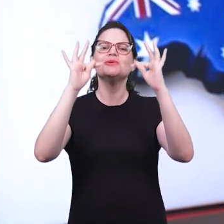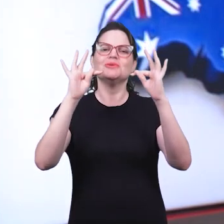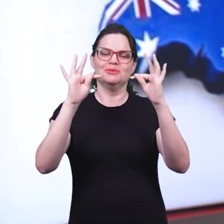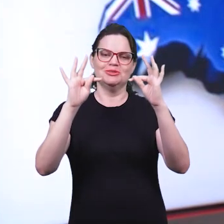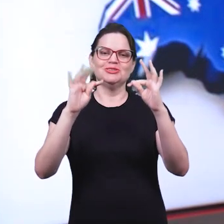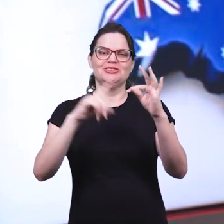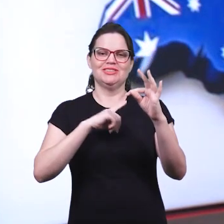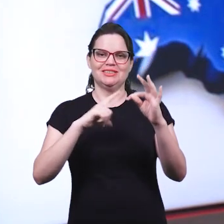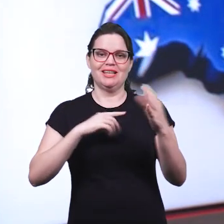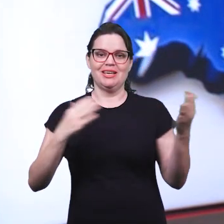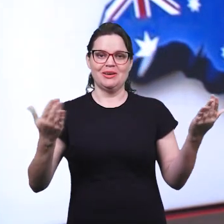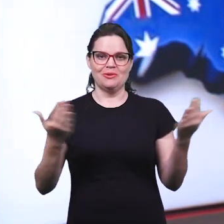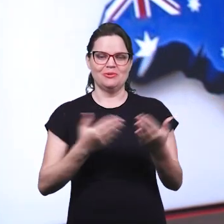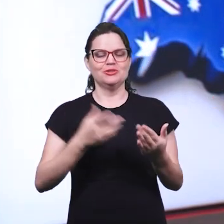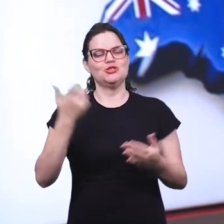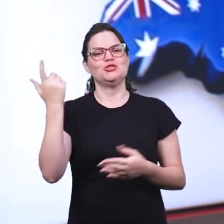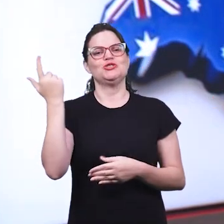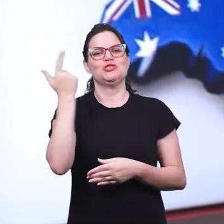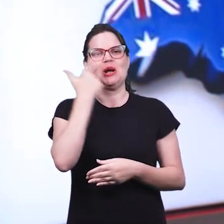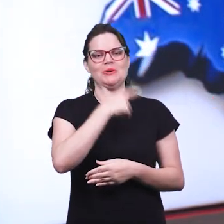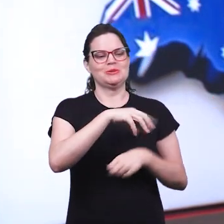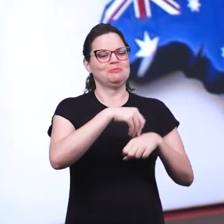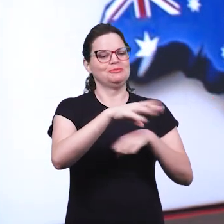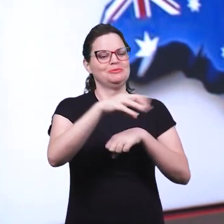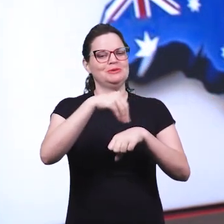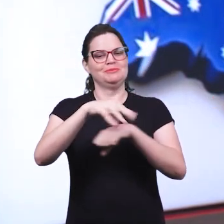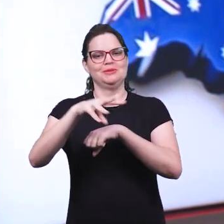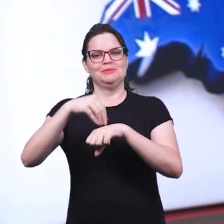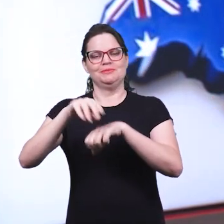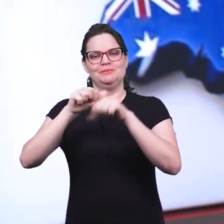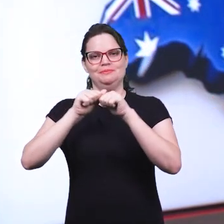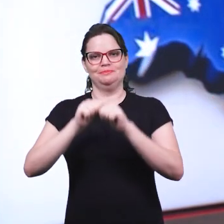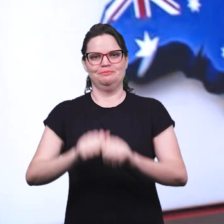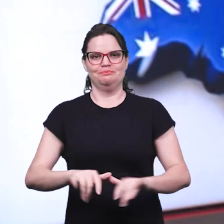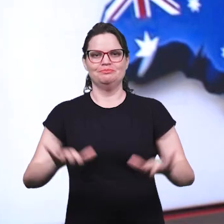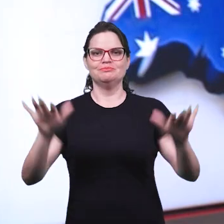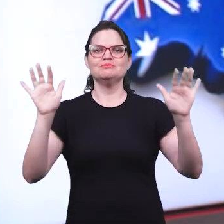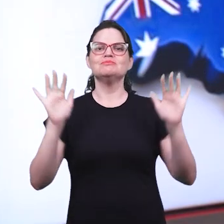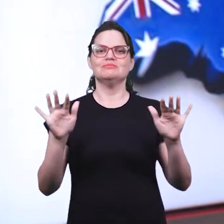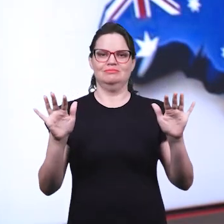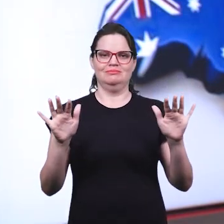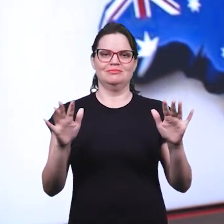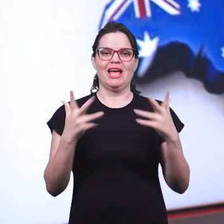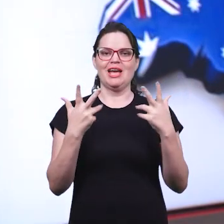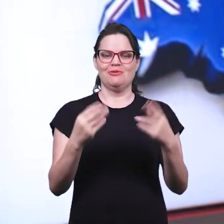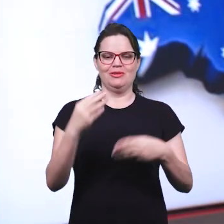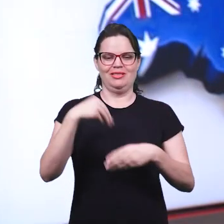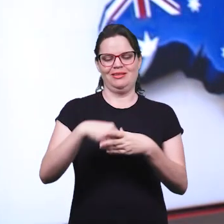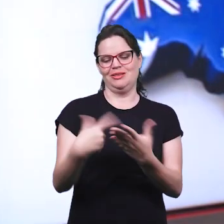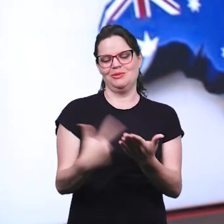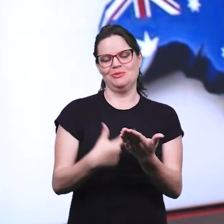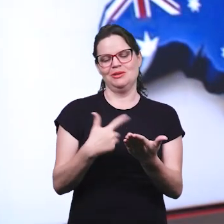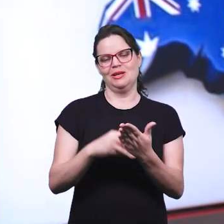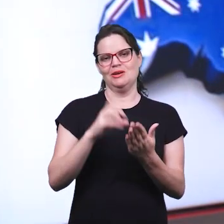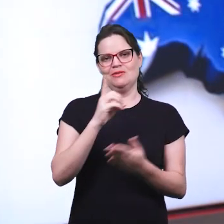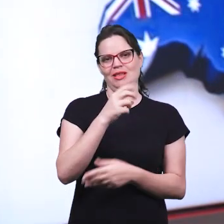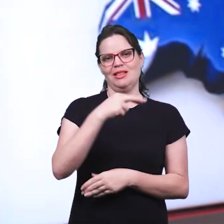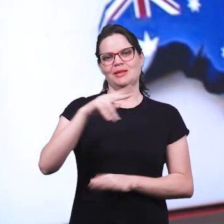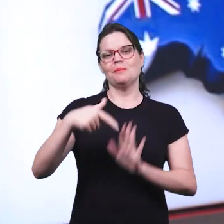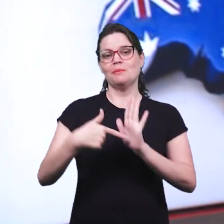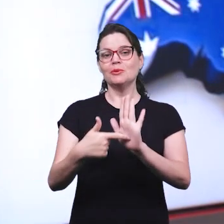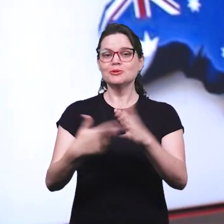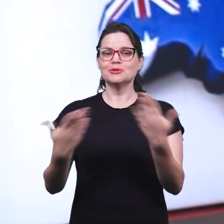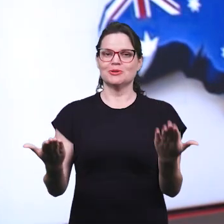Daniel. E, graças a este desenvolvimento da ciência, nós podemos manter